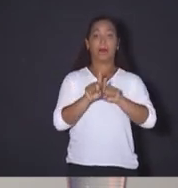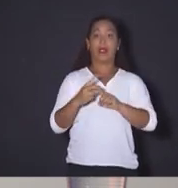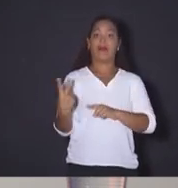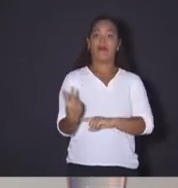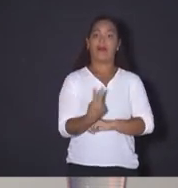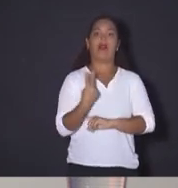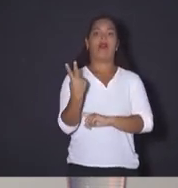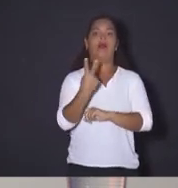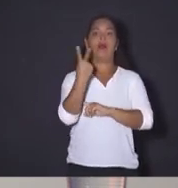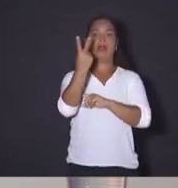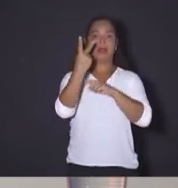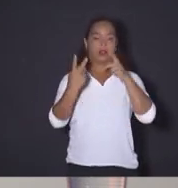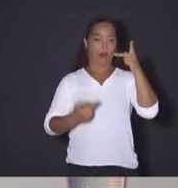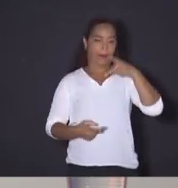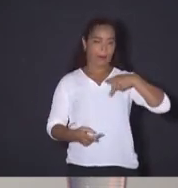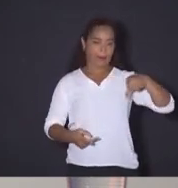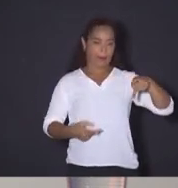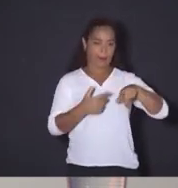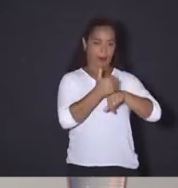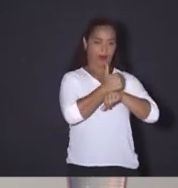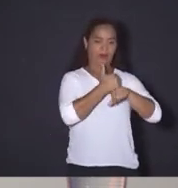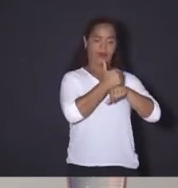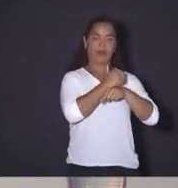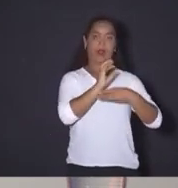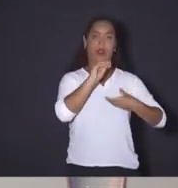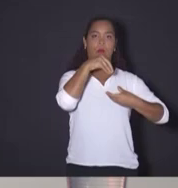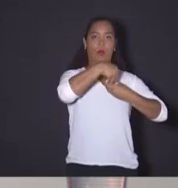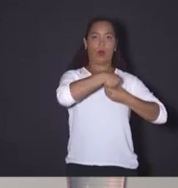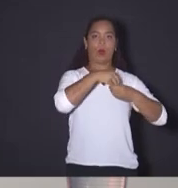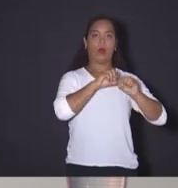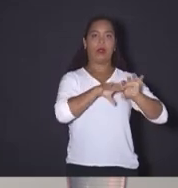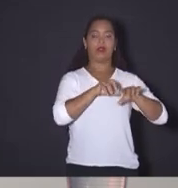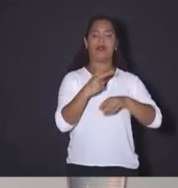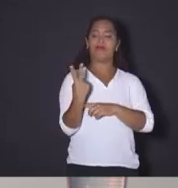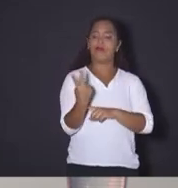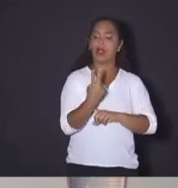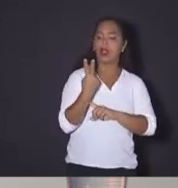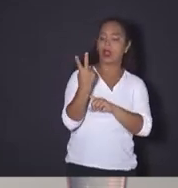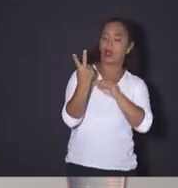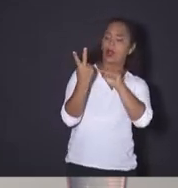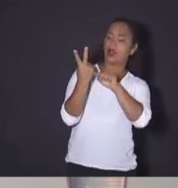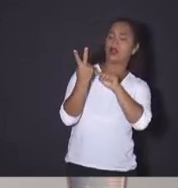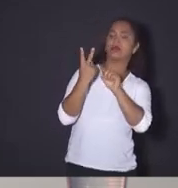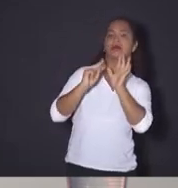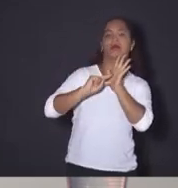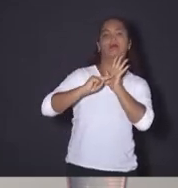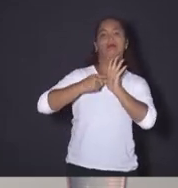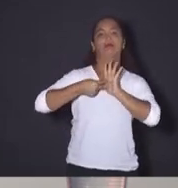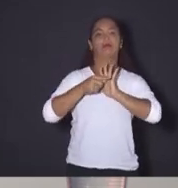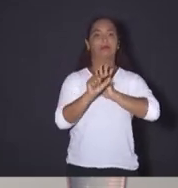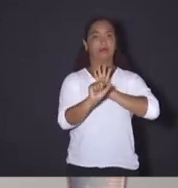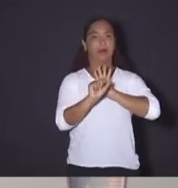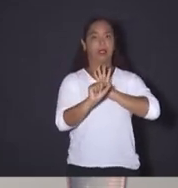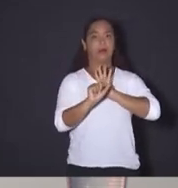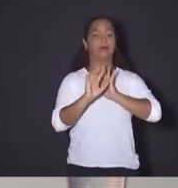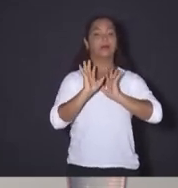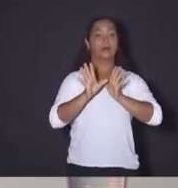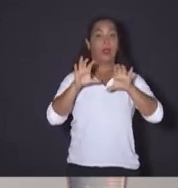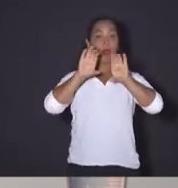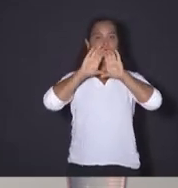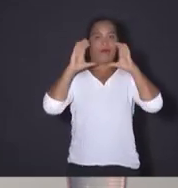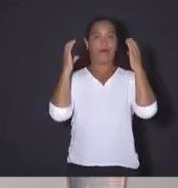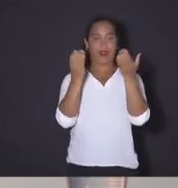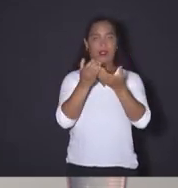e o que caracteriza o que configura a valorização dos profissionais da educação a conferência nacional de educação